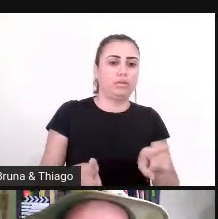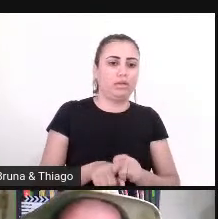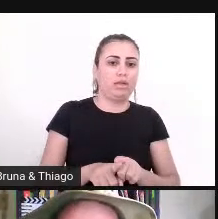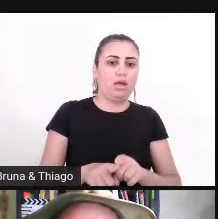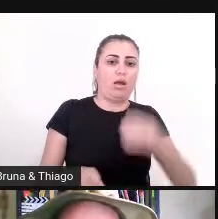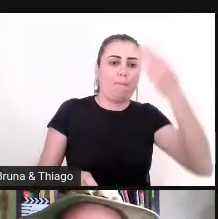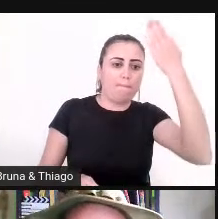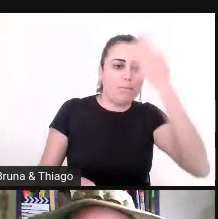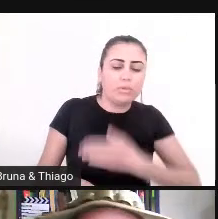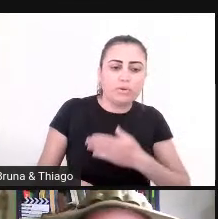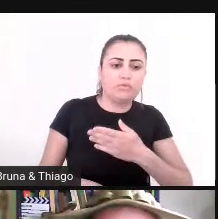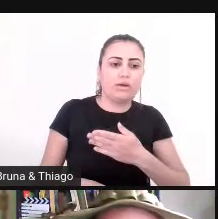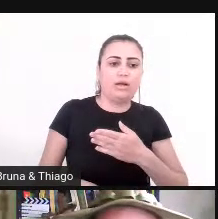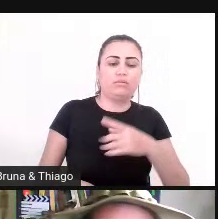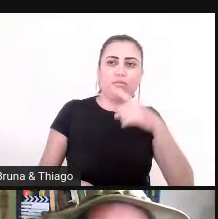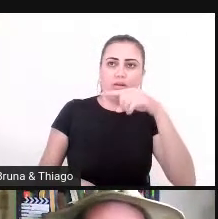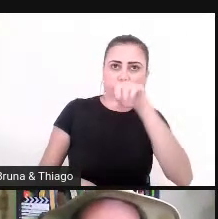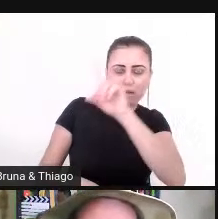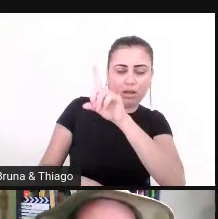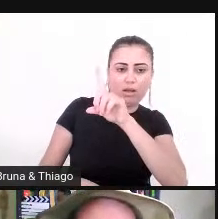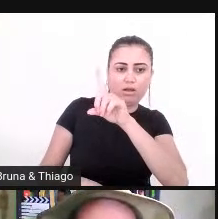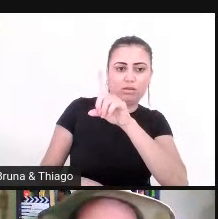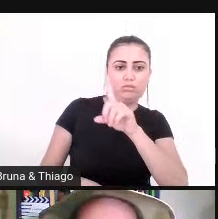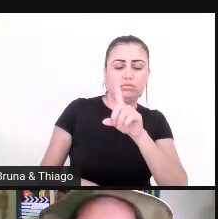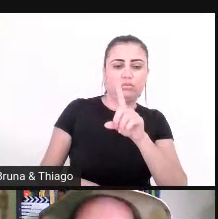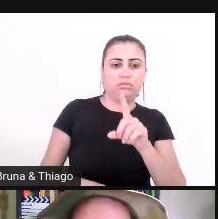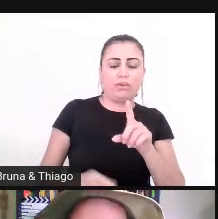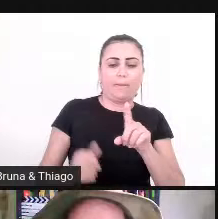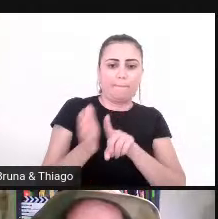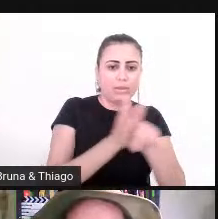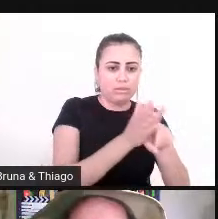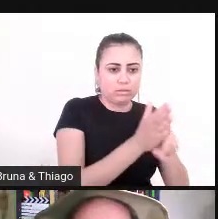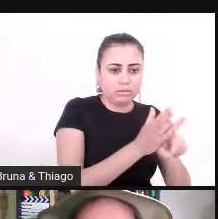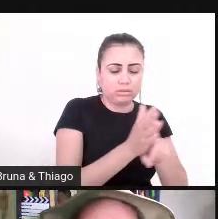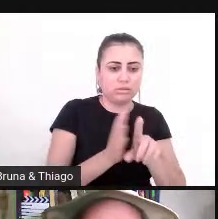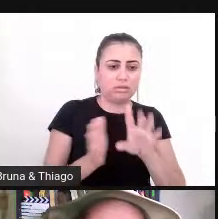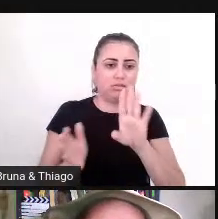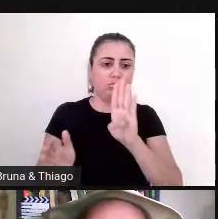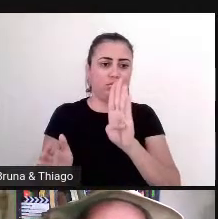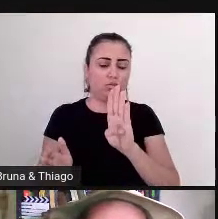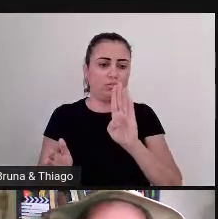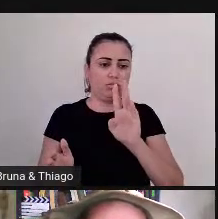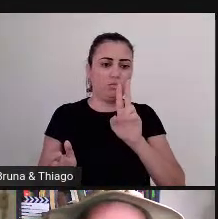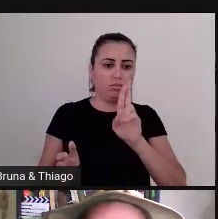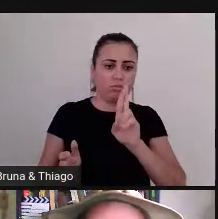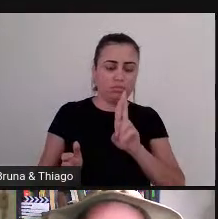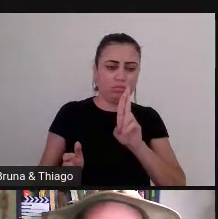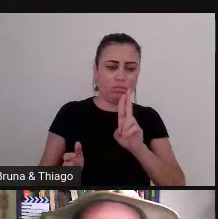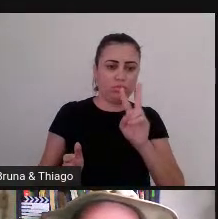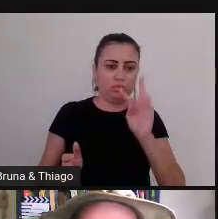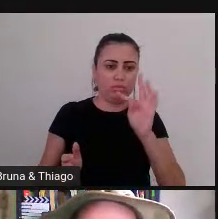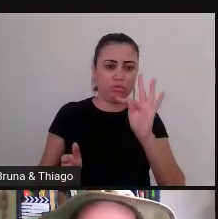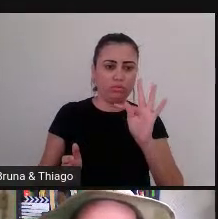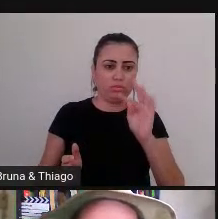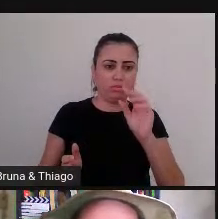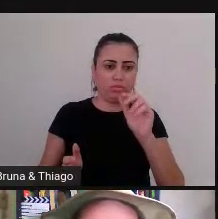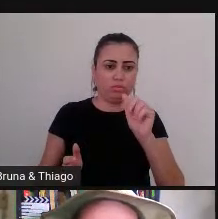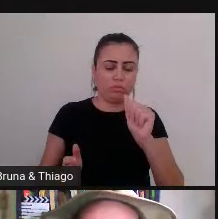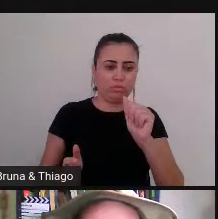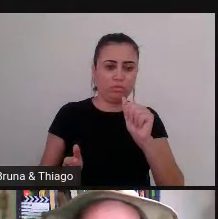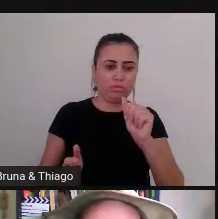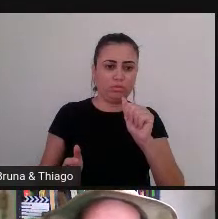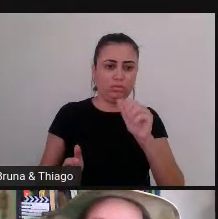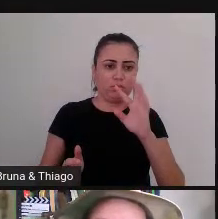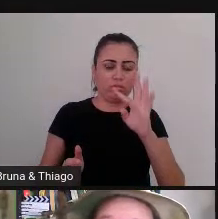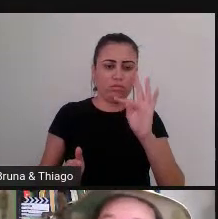eu quase fui linchado de lá. E se aparecer algum desses animais na sua casa, tem que chamar aí o órgão competente, o Ibama, para capturar e